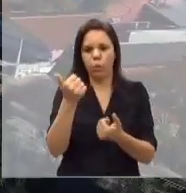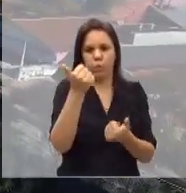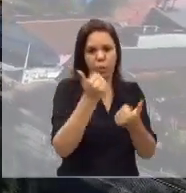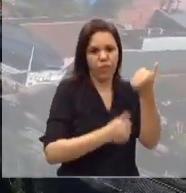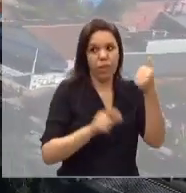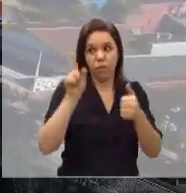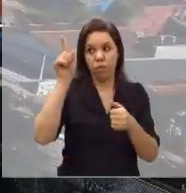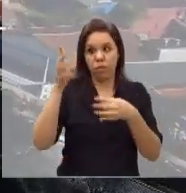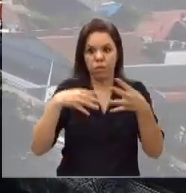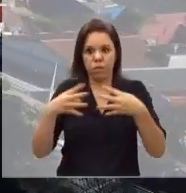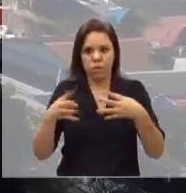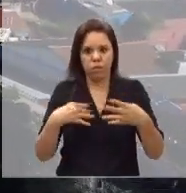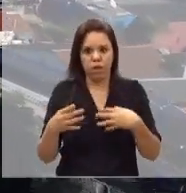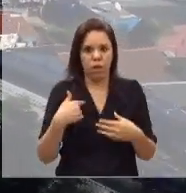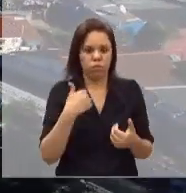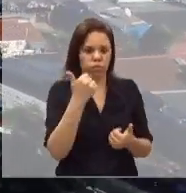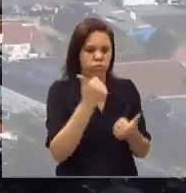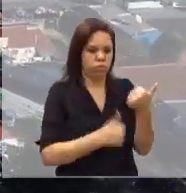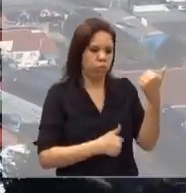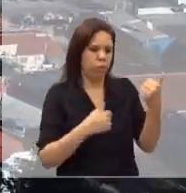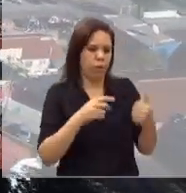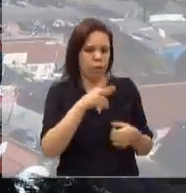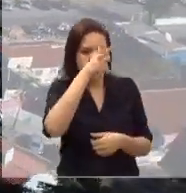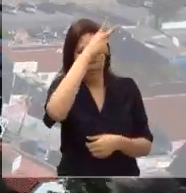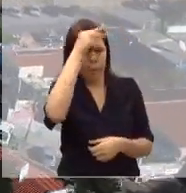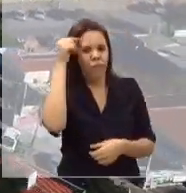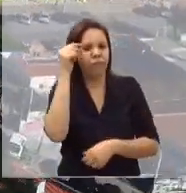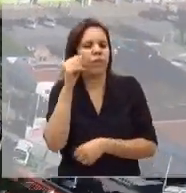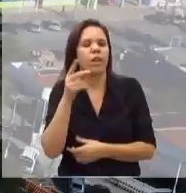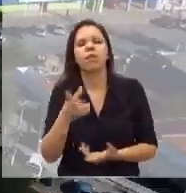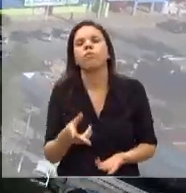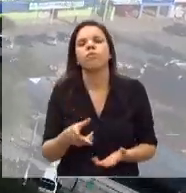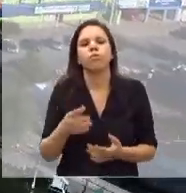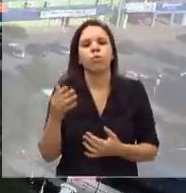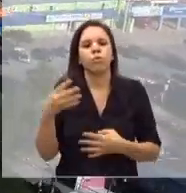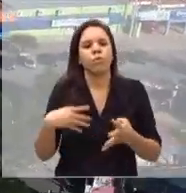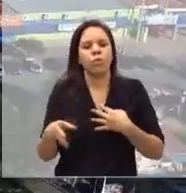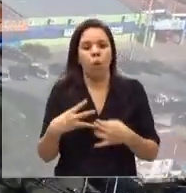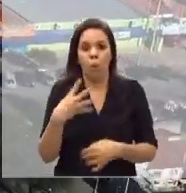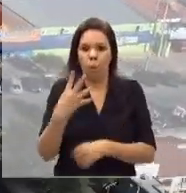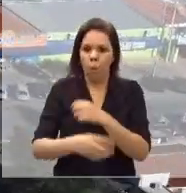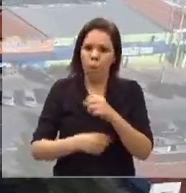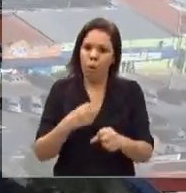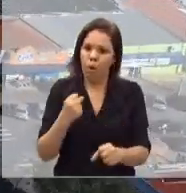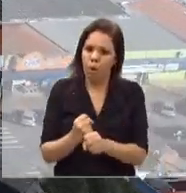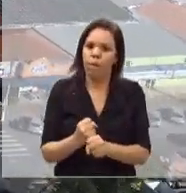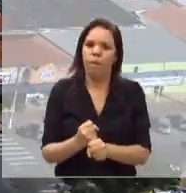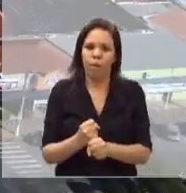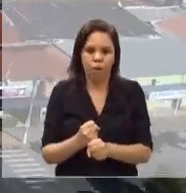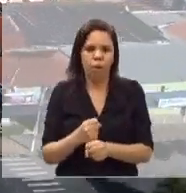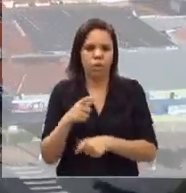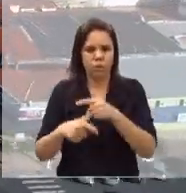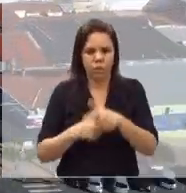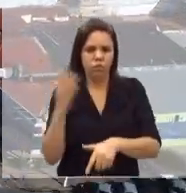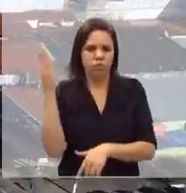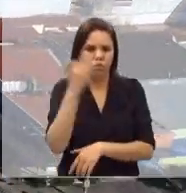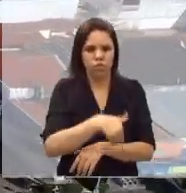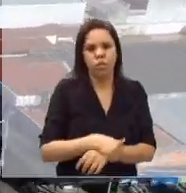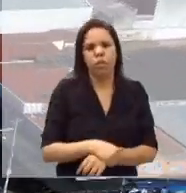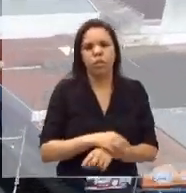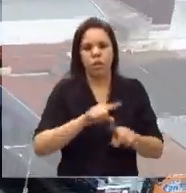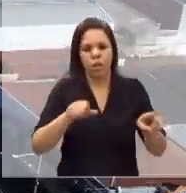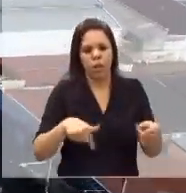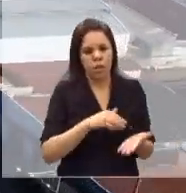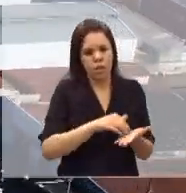Barão Geraldo. Como subprefeito de Barão Geraldo, durante 4 anos eu trabalhei diretamente. Eu trabalhava no gabinete e